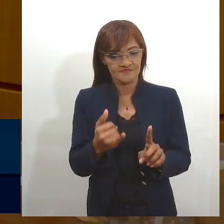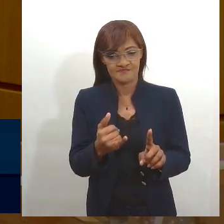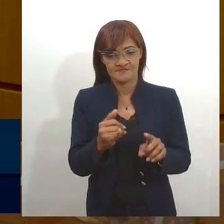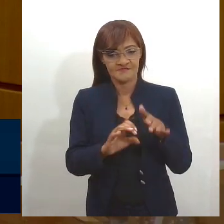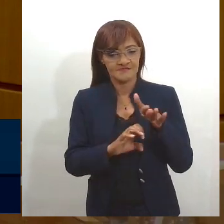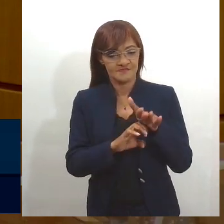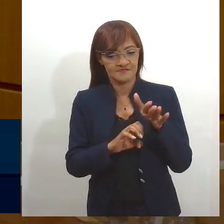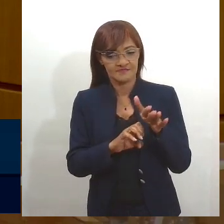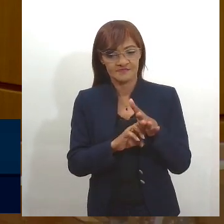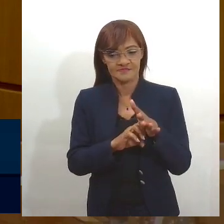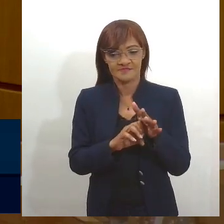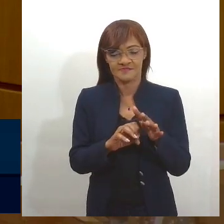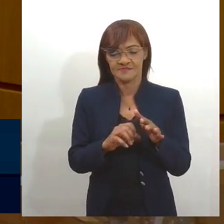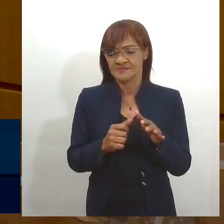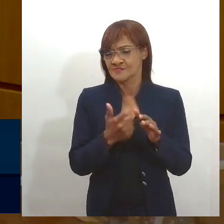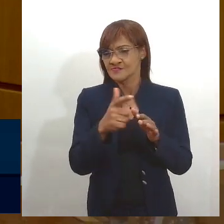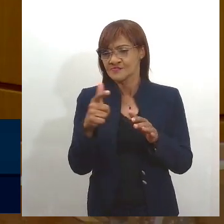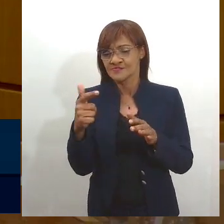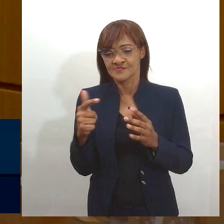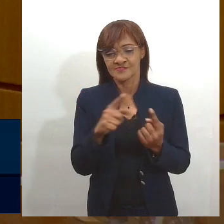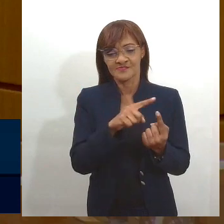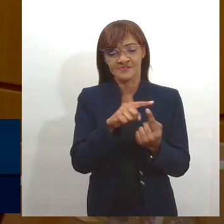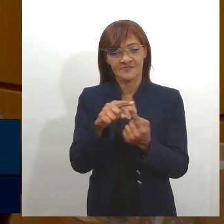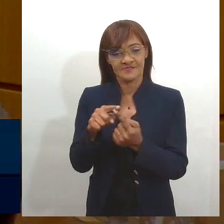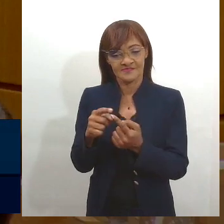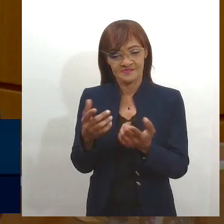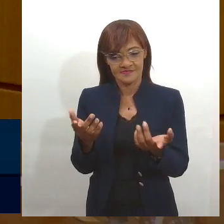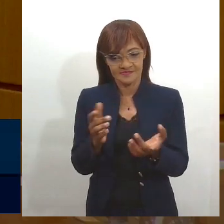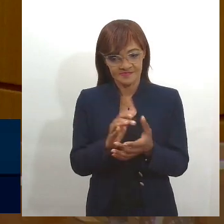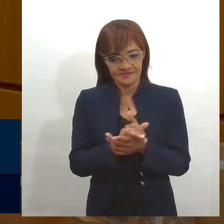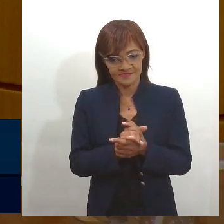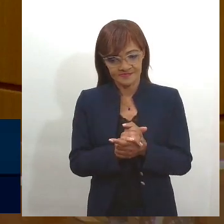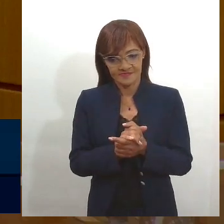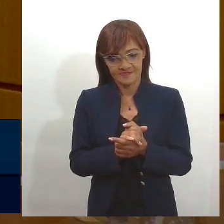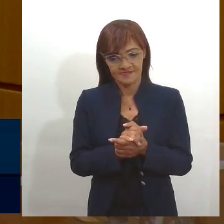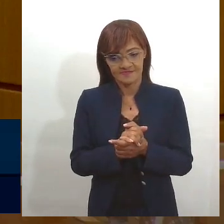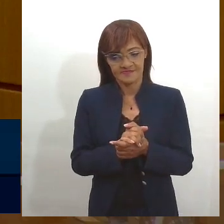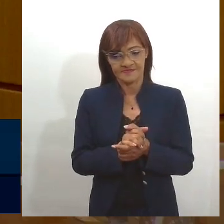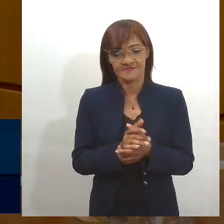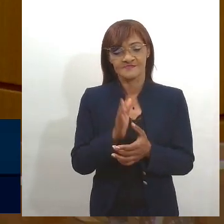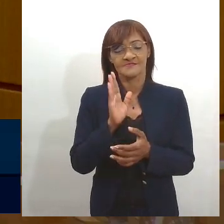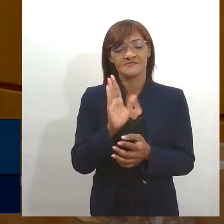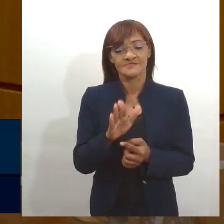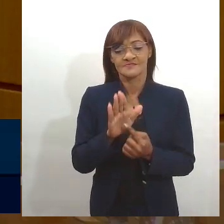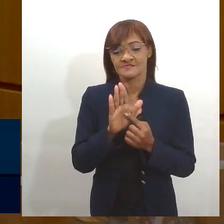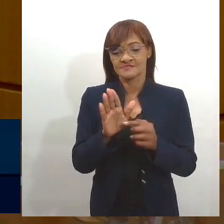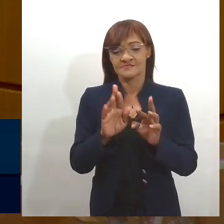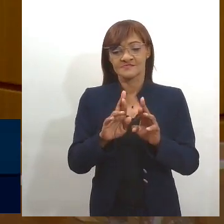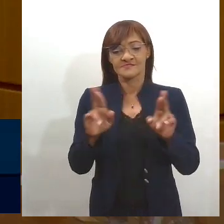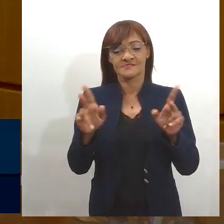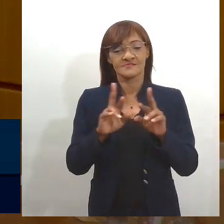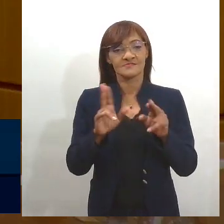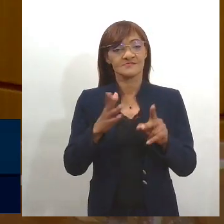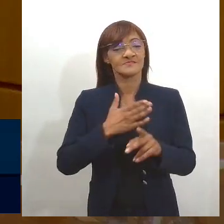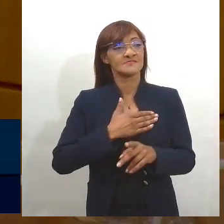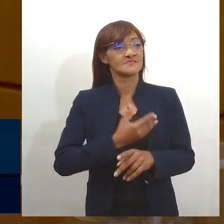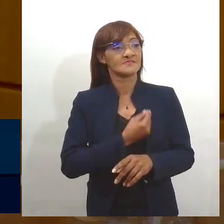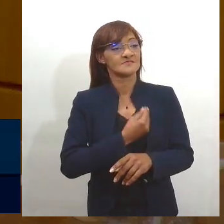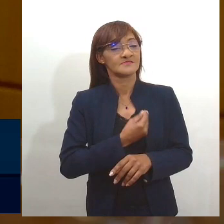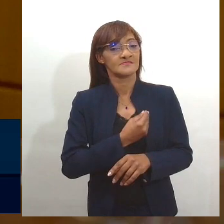coisas que eu poderia dizer, que já fez diferença, não só na minha vida, mas como de todos que o conhece